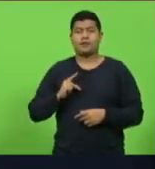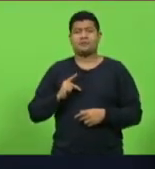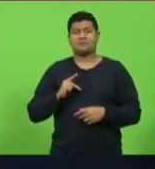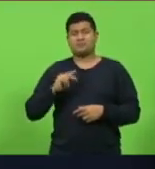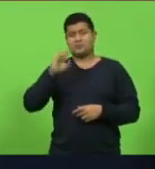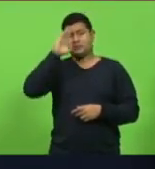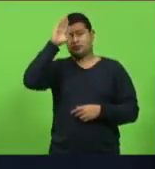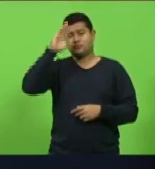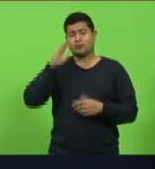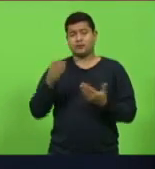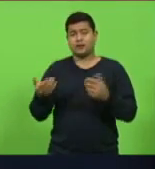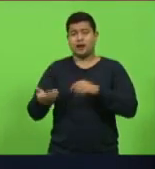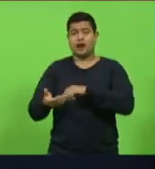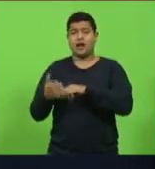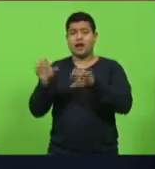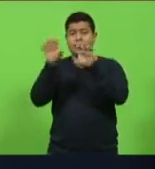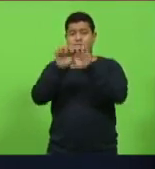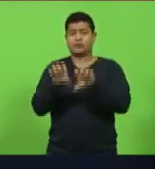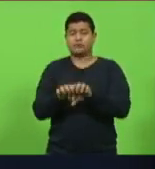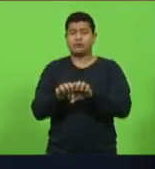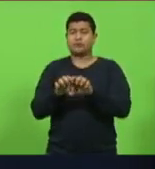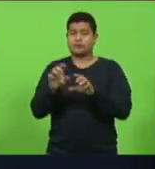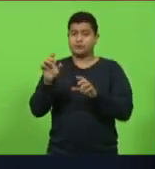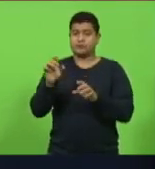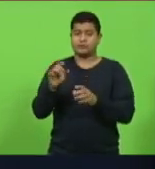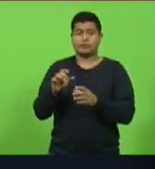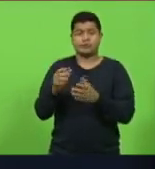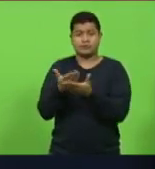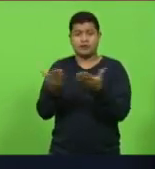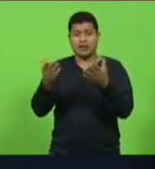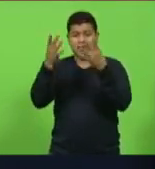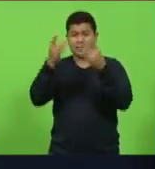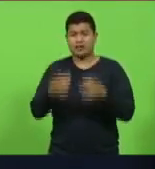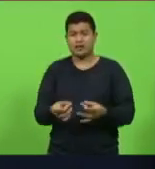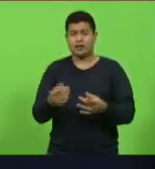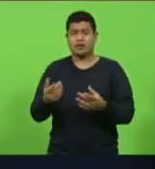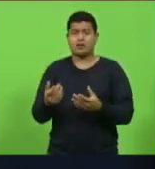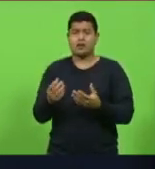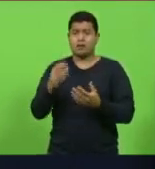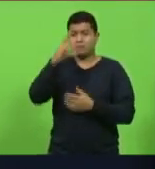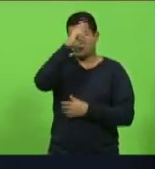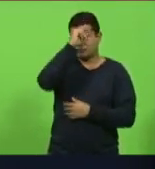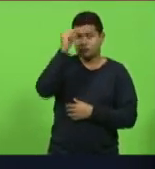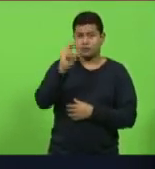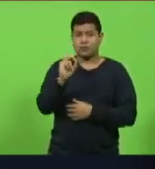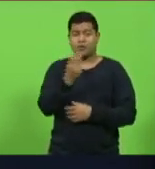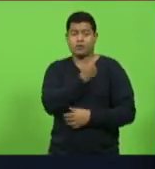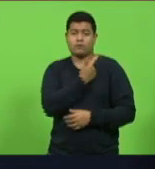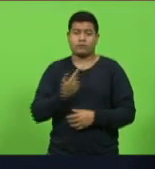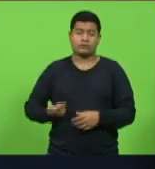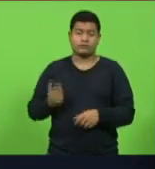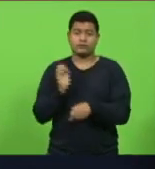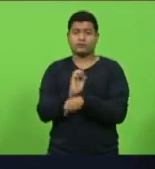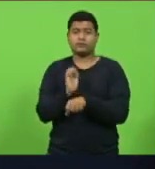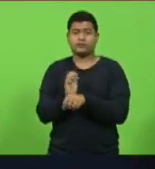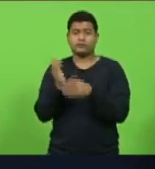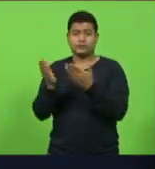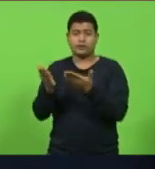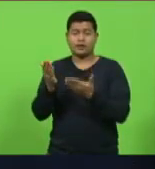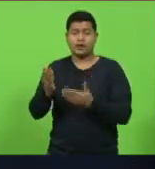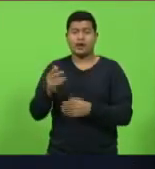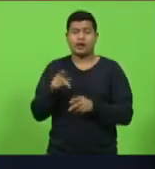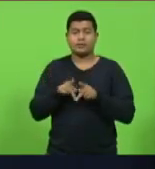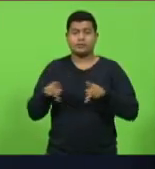Como o governo do estado ou uma Prefeitura conforme elucidou o procurador-geral de Justiça Doutor Fernando come